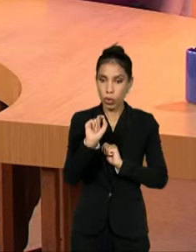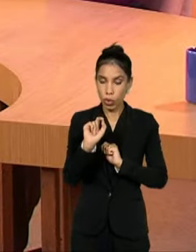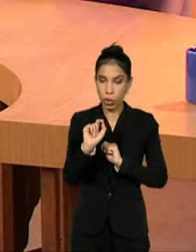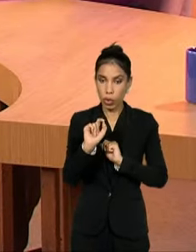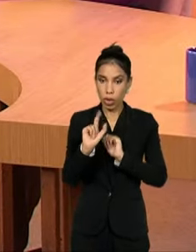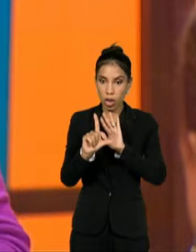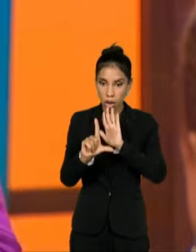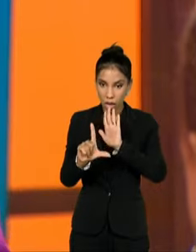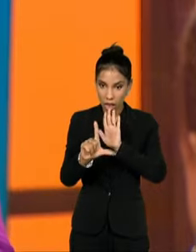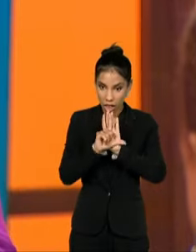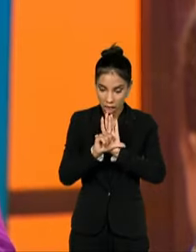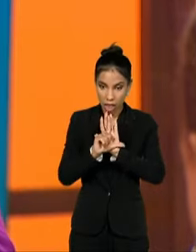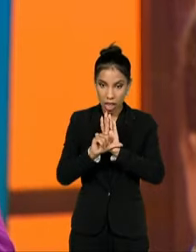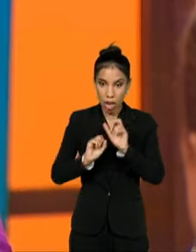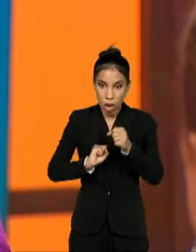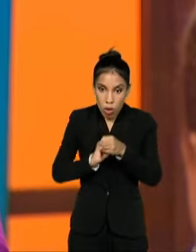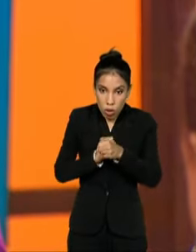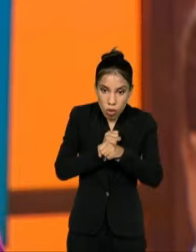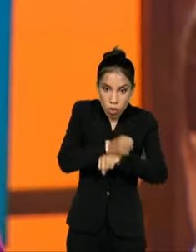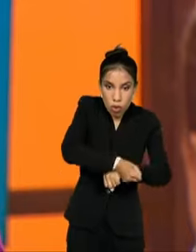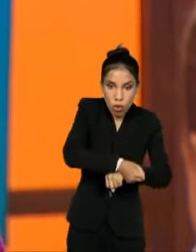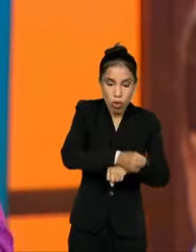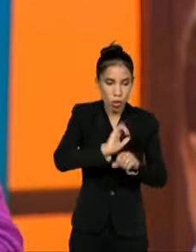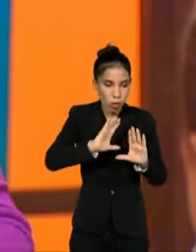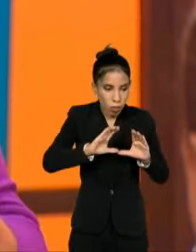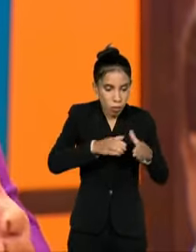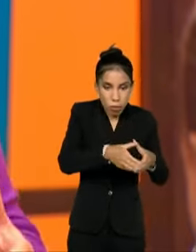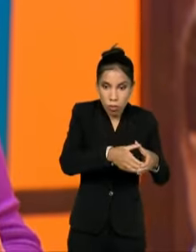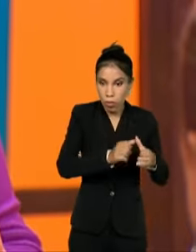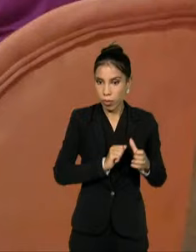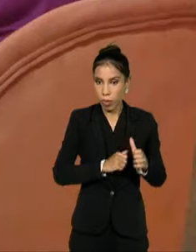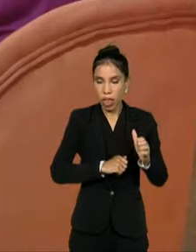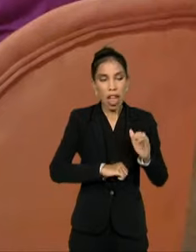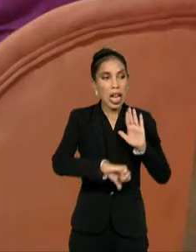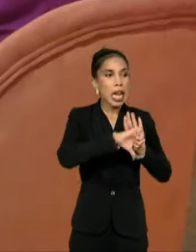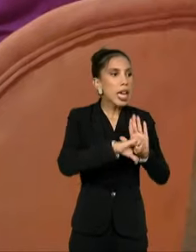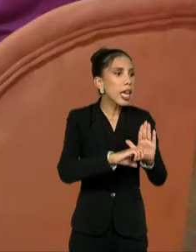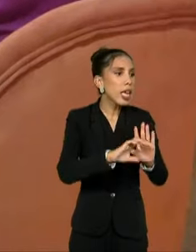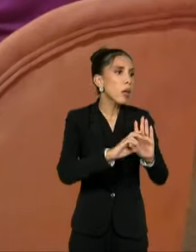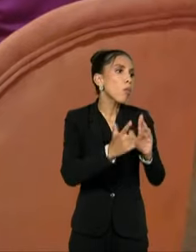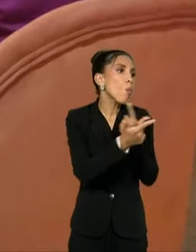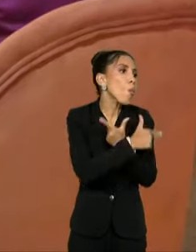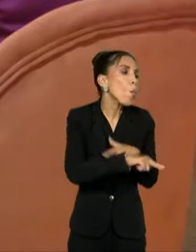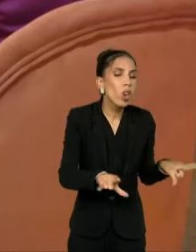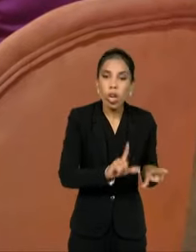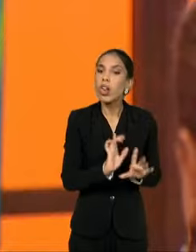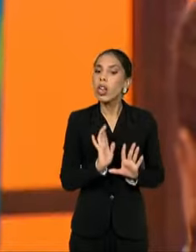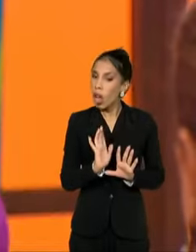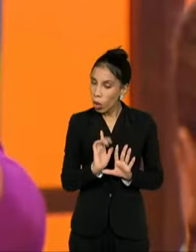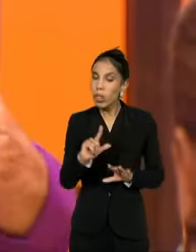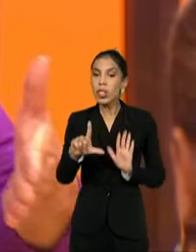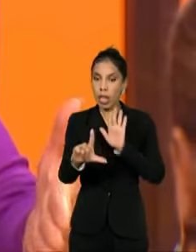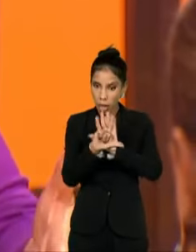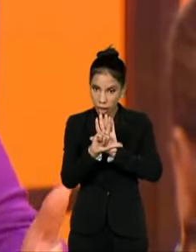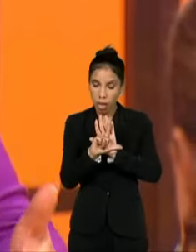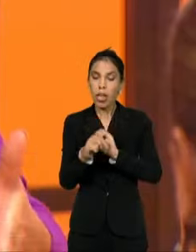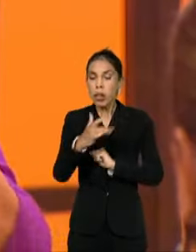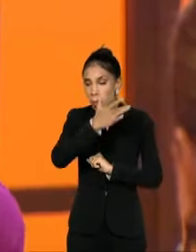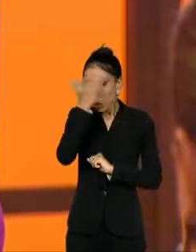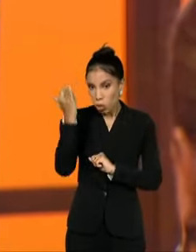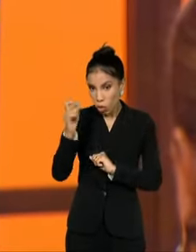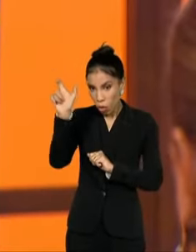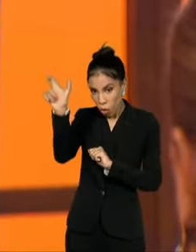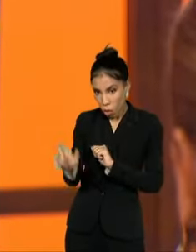uma comunidade ou um grupo coletivo a não praticar crime. Crimes são cometidos. Você tem uma lei que regula quem comete um